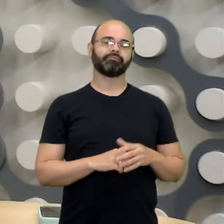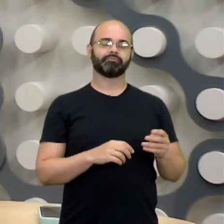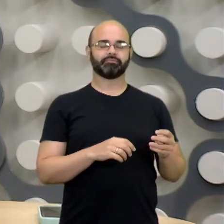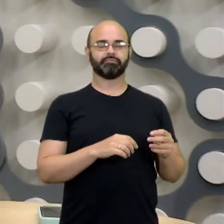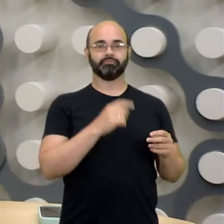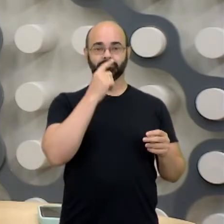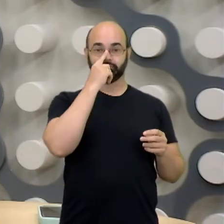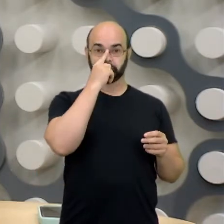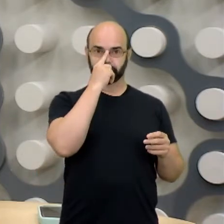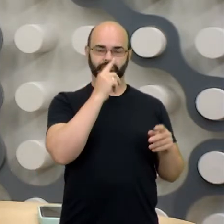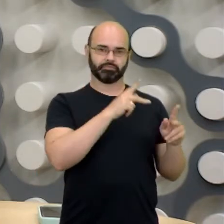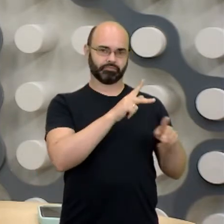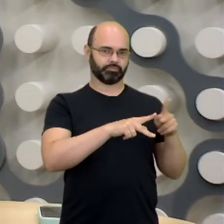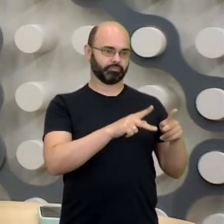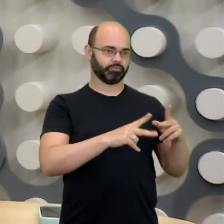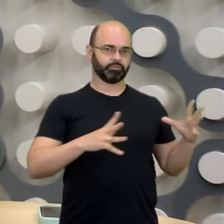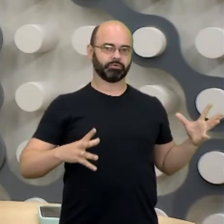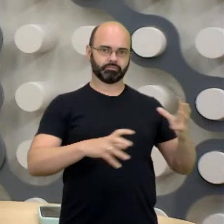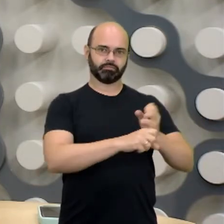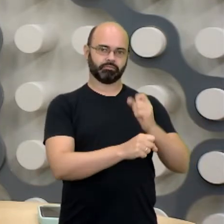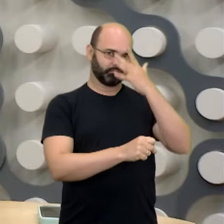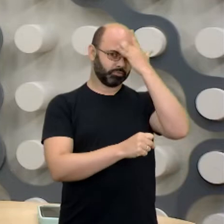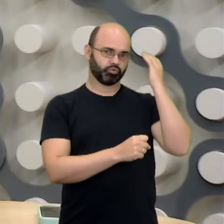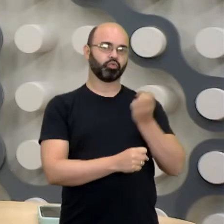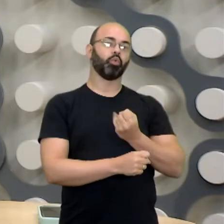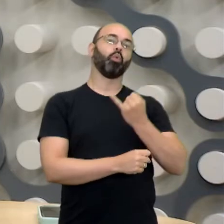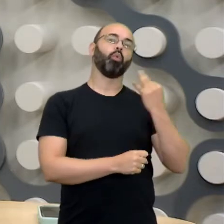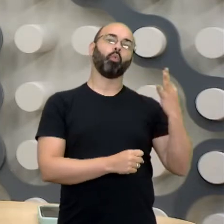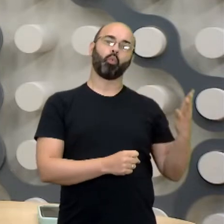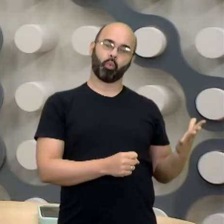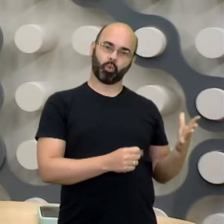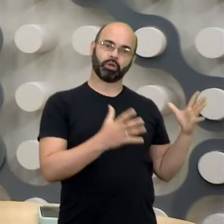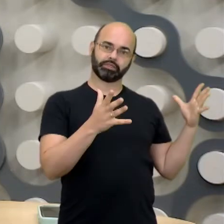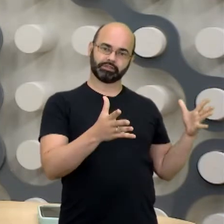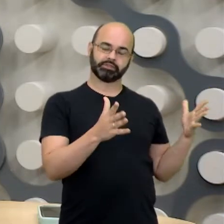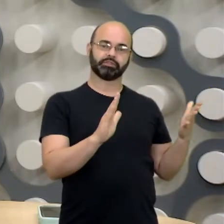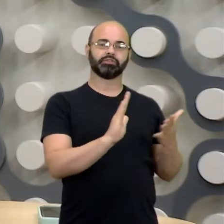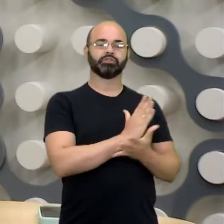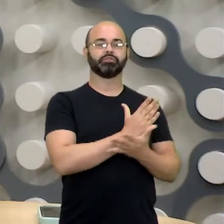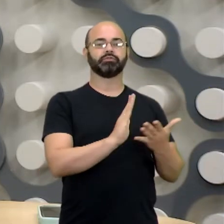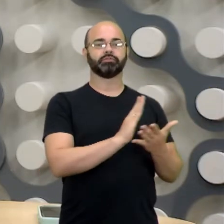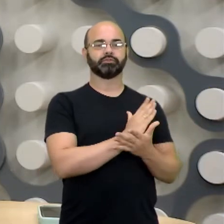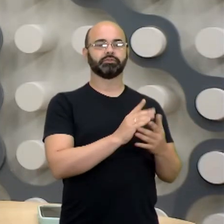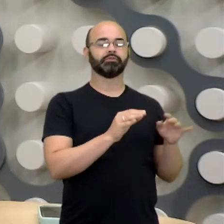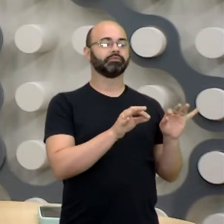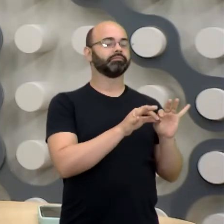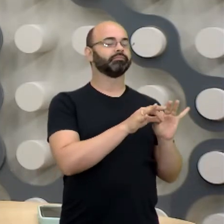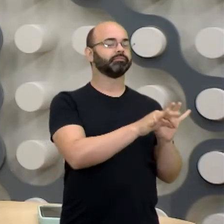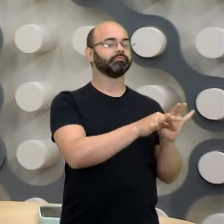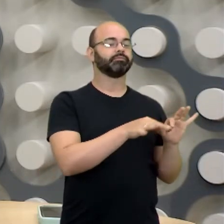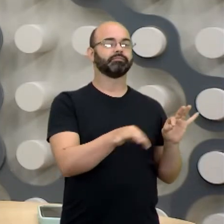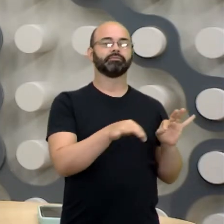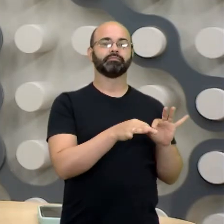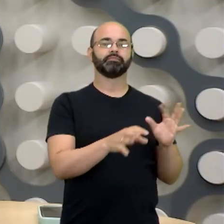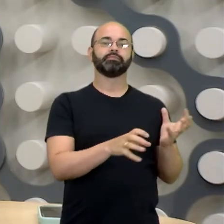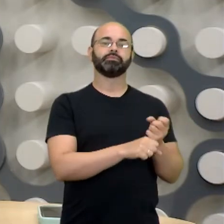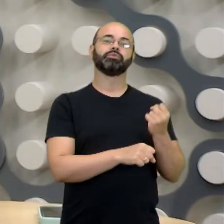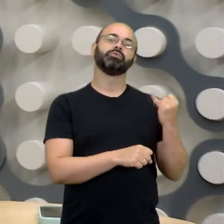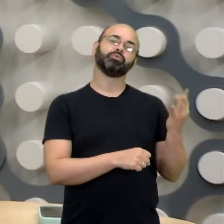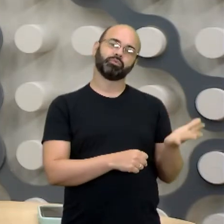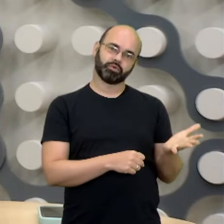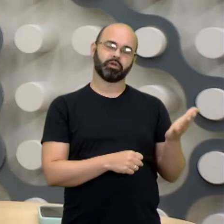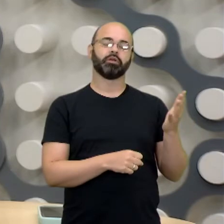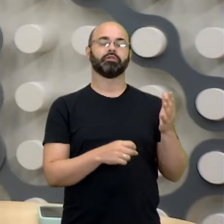qual dividimos o total de habitantes daquela área pelo total da área, o que dá habitantes por